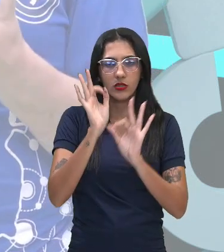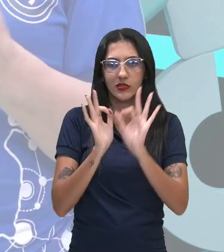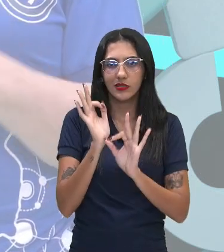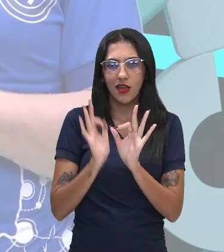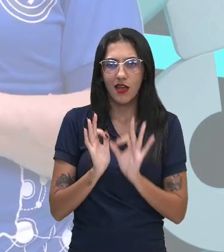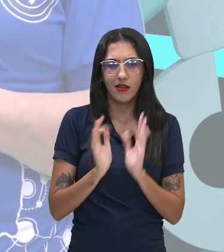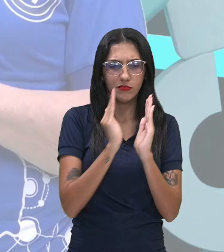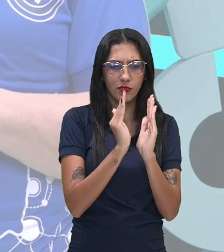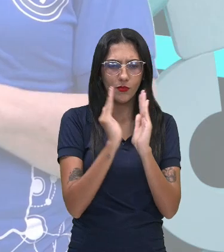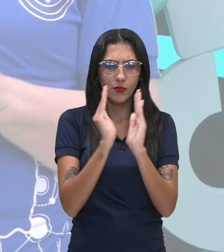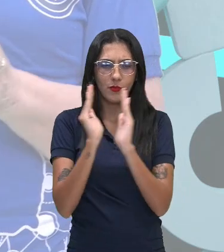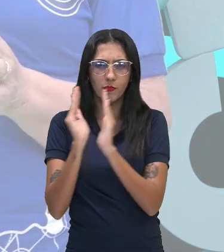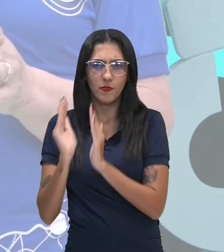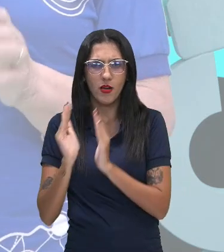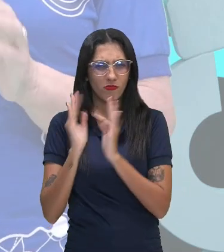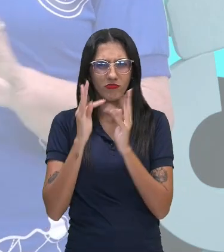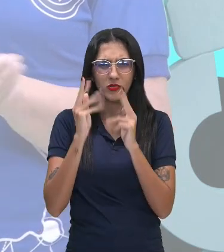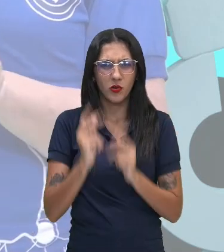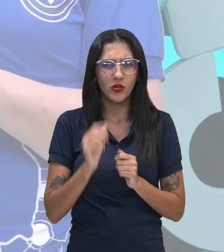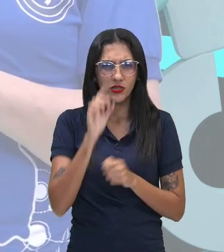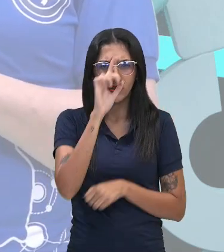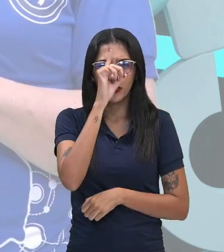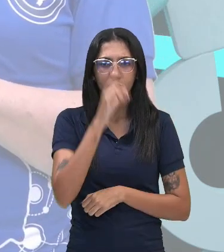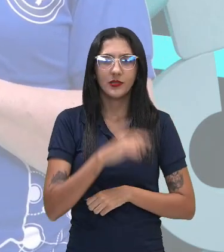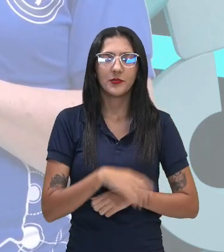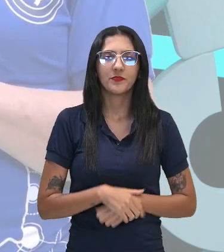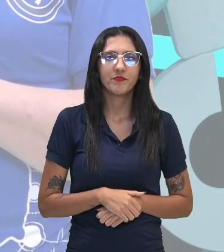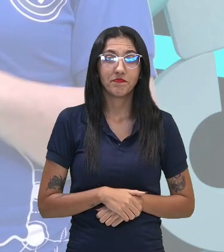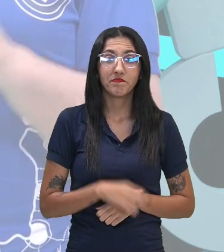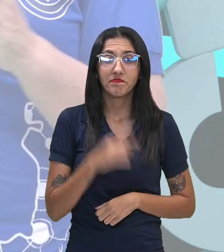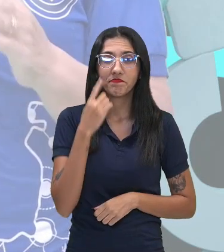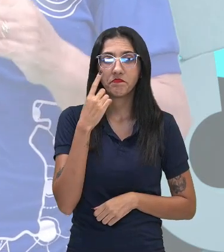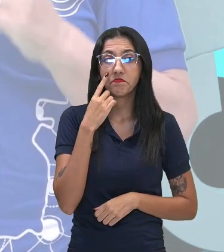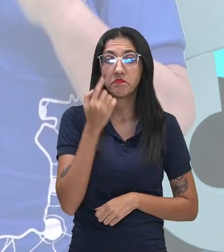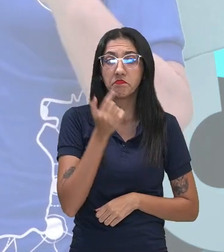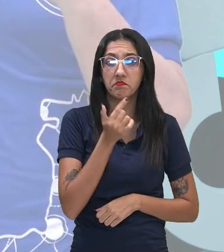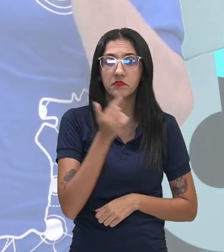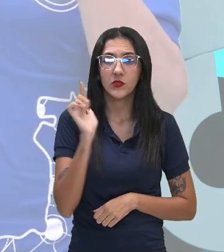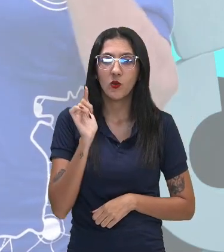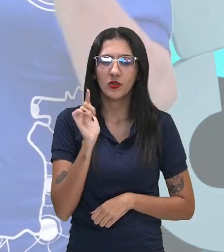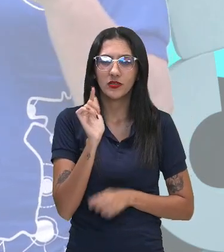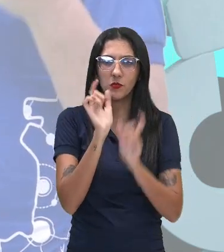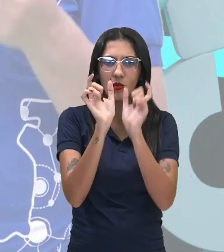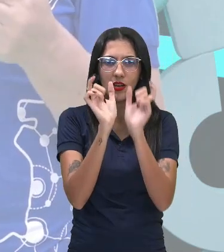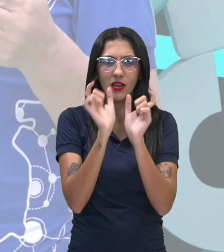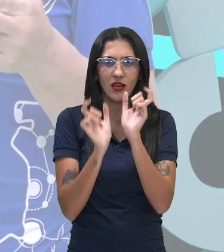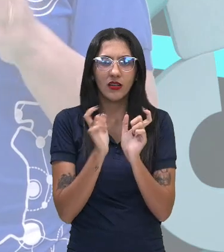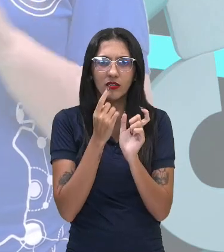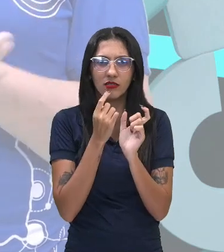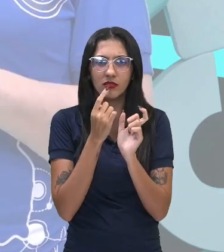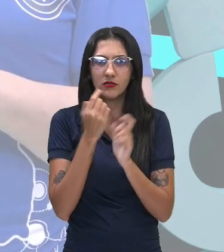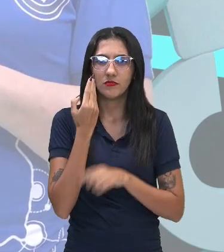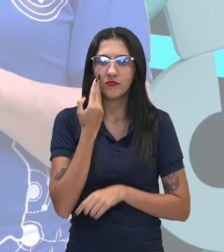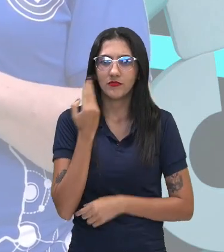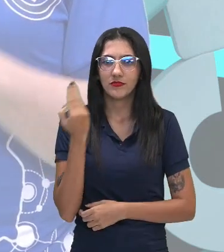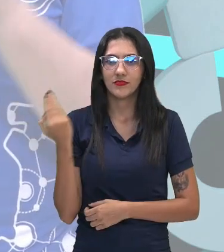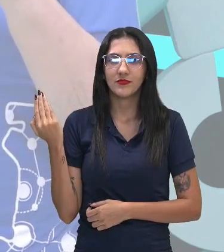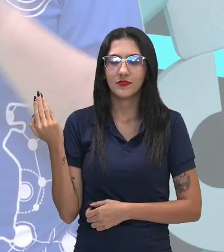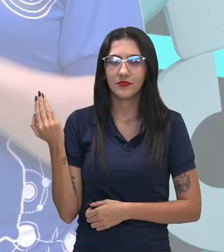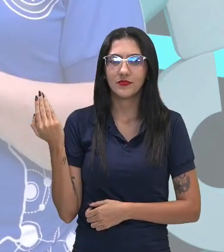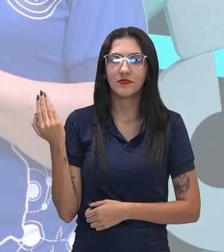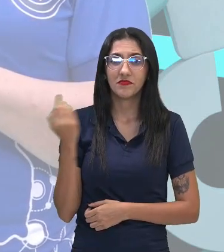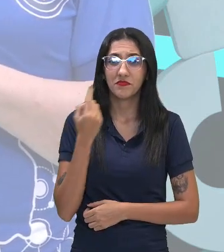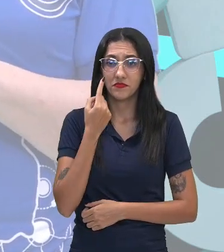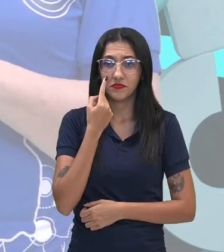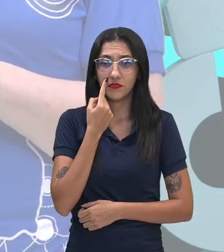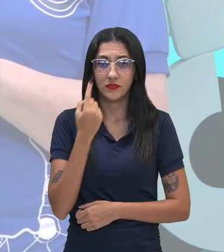sequência lógica de ideias. Temos mais palavras em destaque que vai ajudar. Agora, nós temos aí, né,